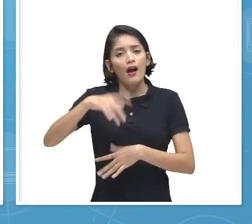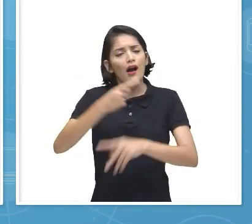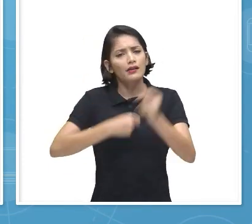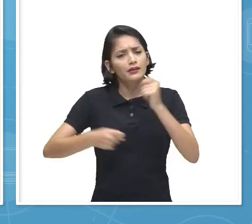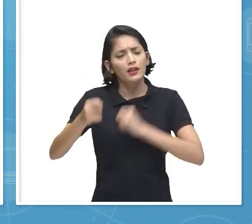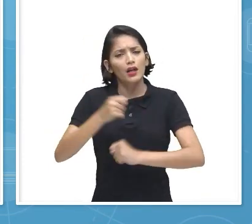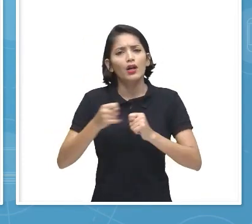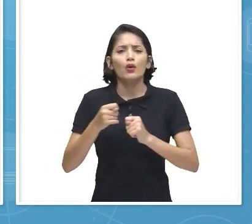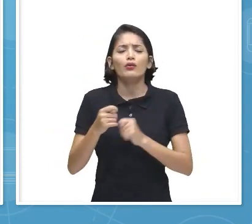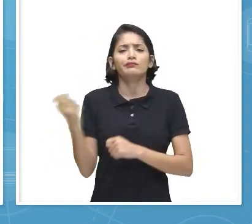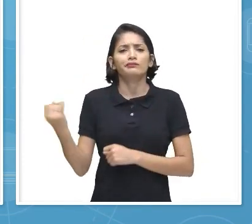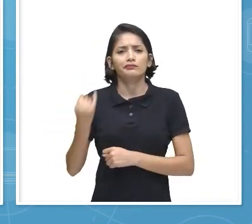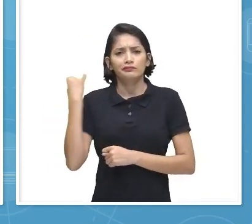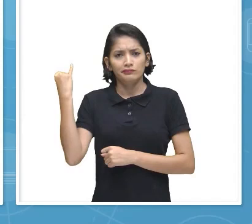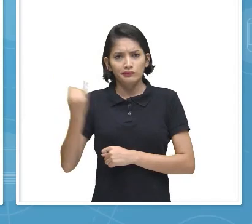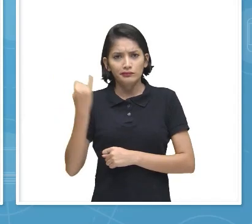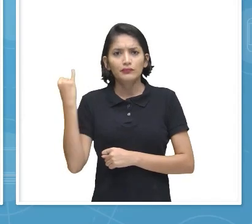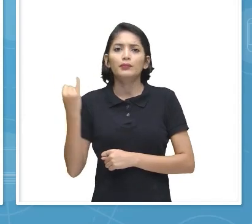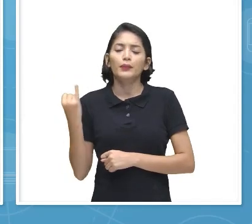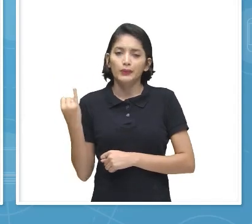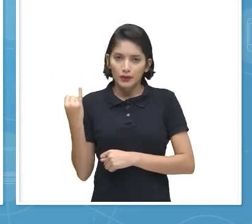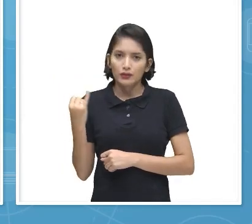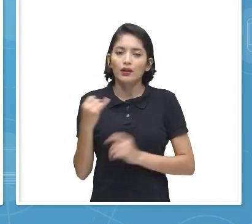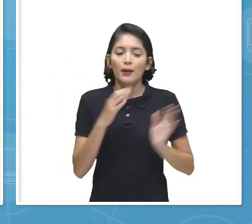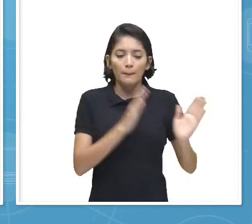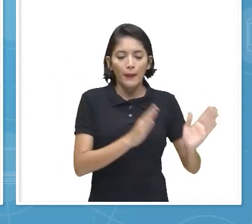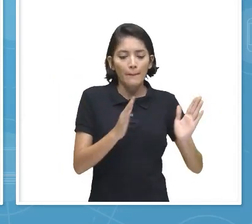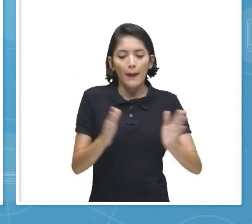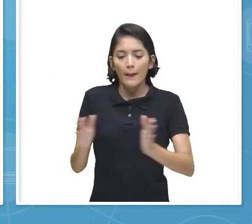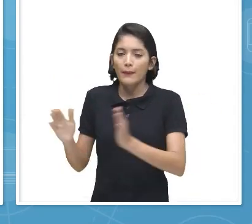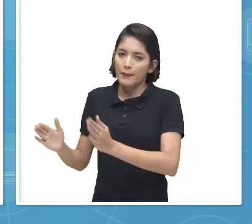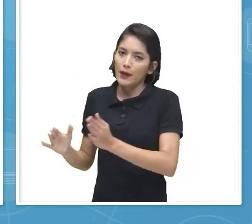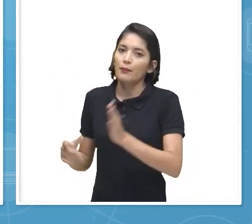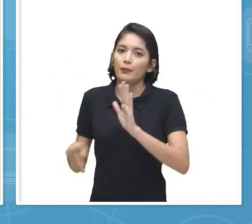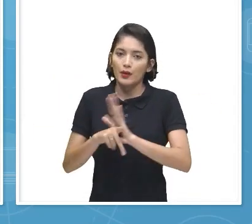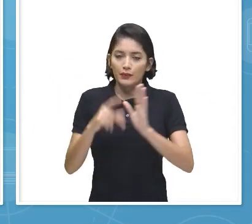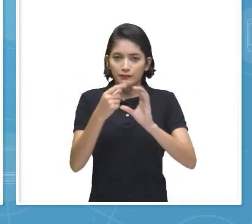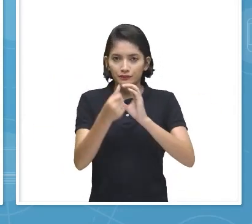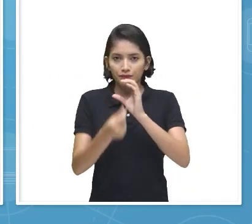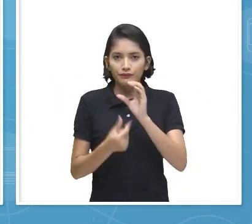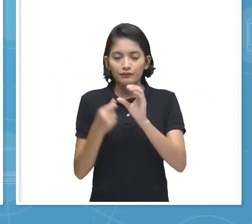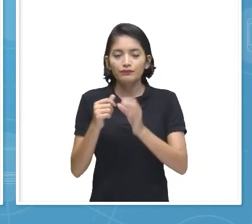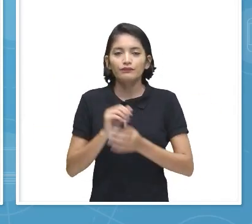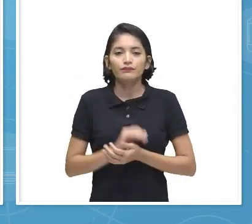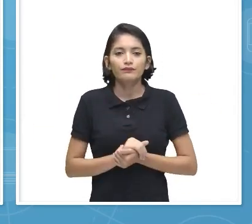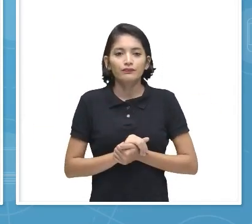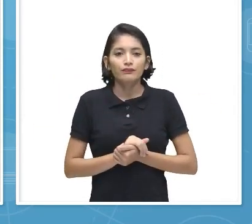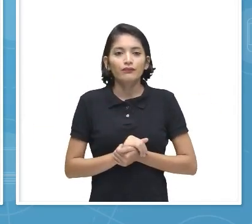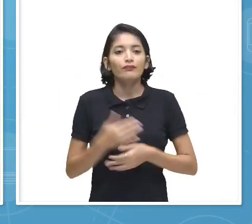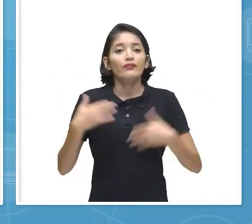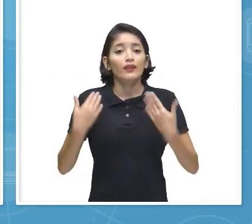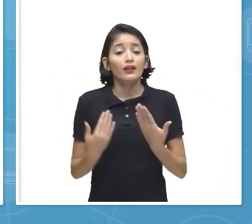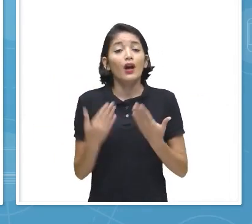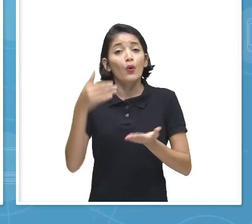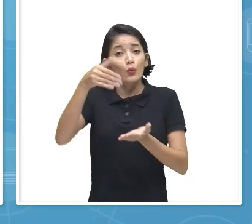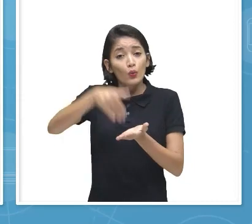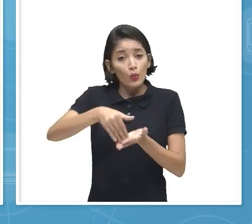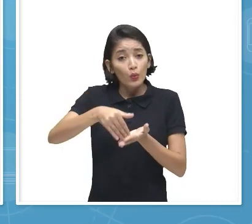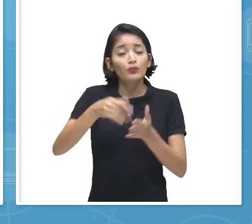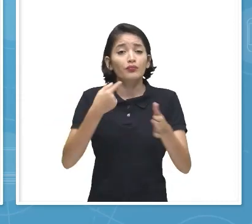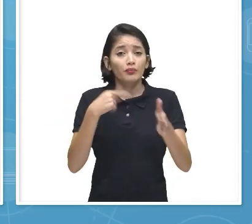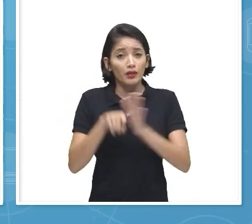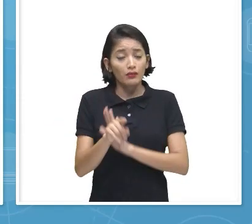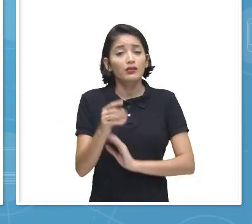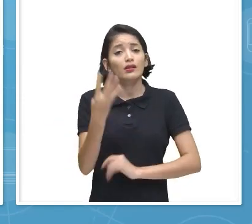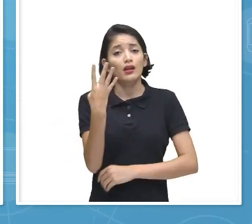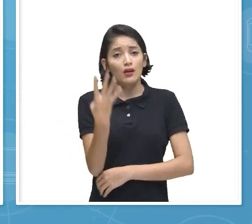mais importante economicamente de cada fase do capitalismo. Para a gente então, questão 4, última questão do nosso Praticando